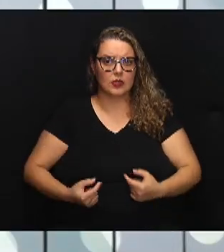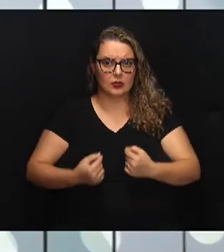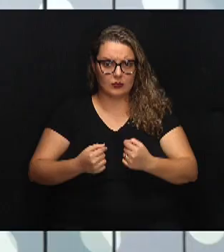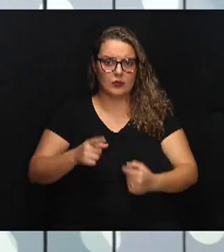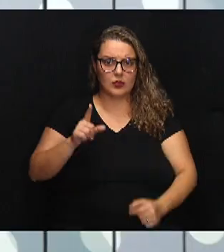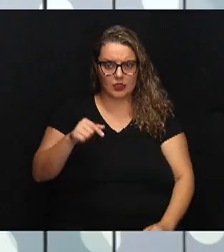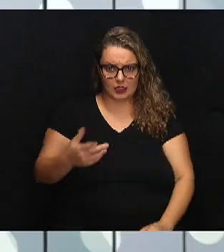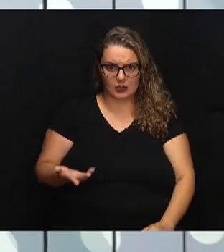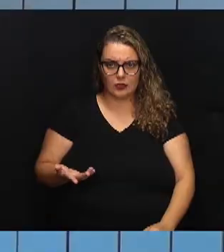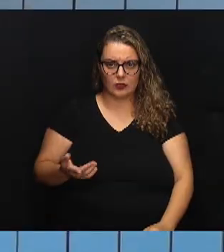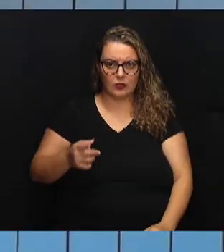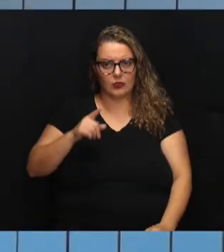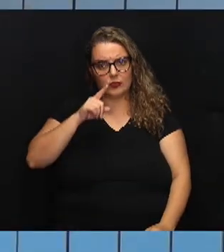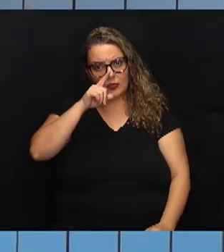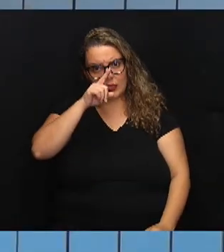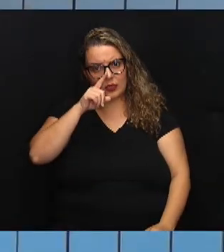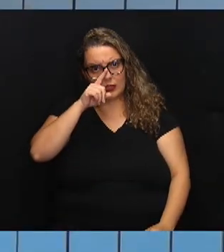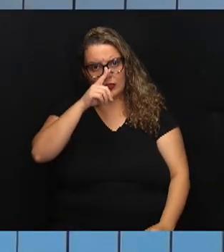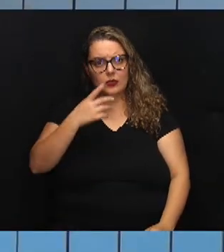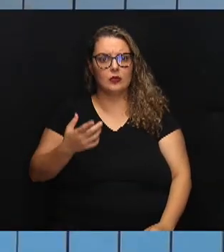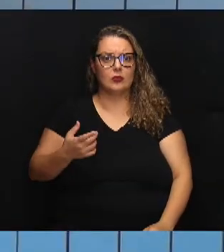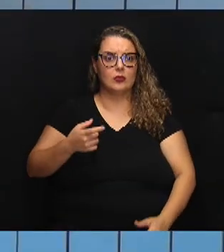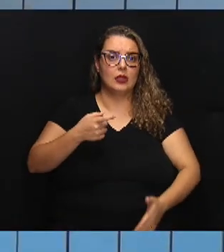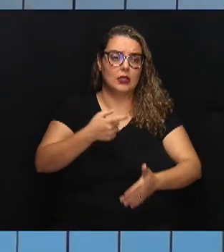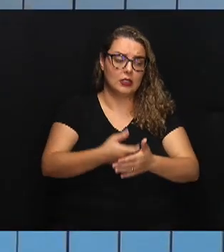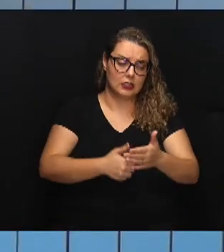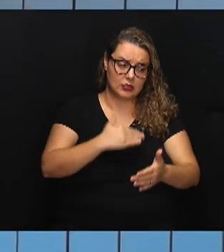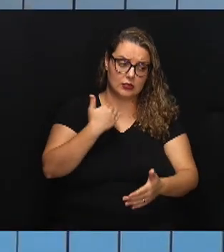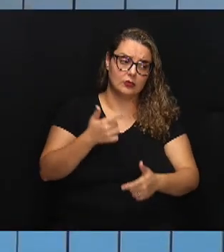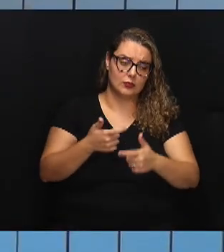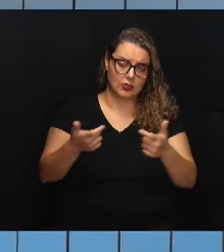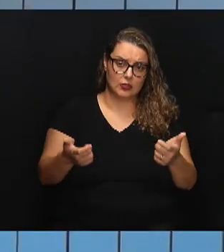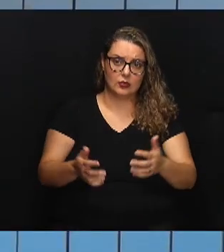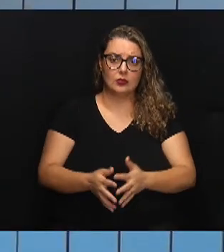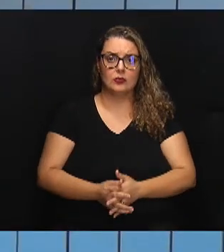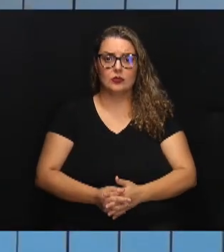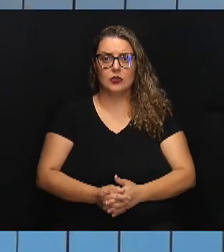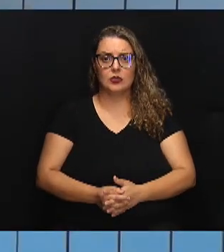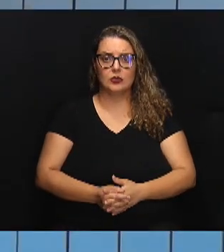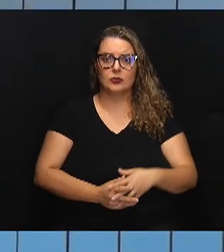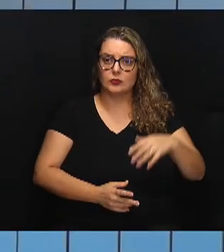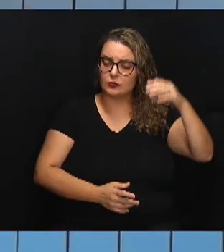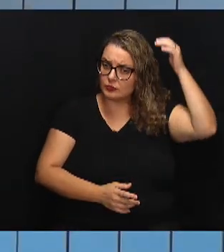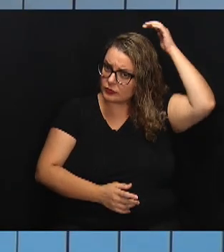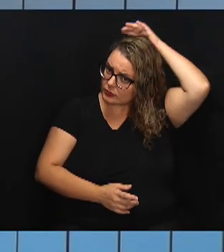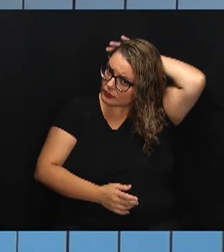aí perigoso, com a taxa de mortalidade alta.